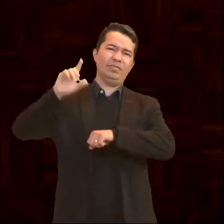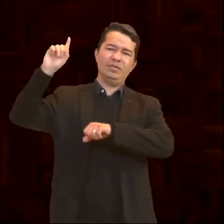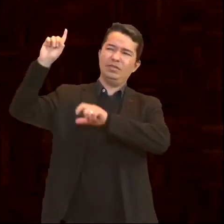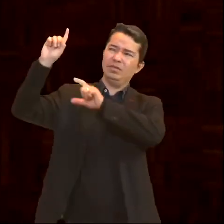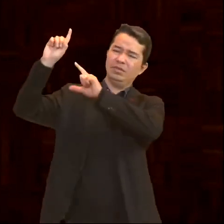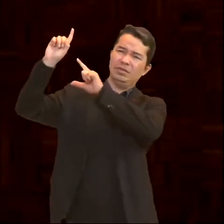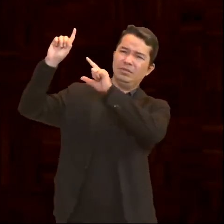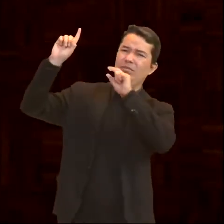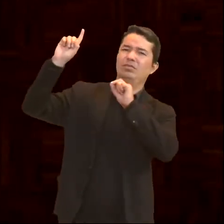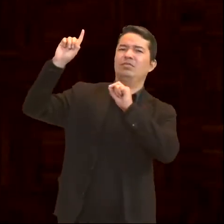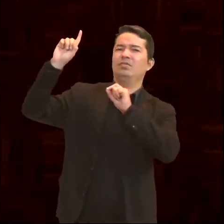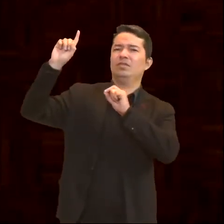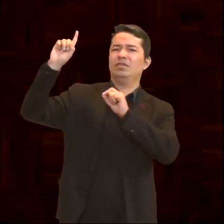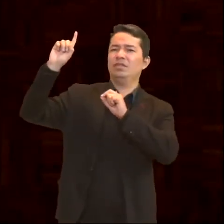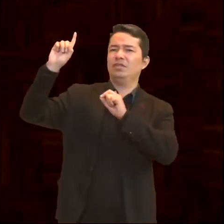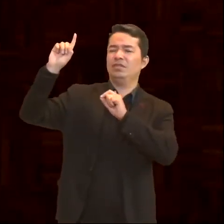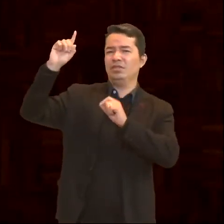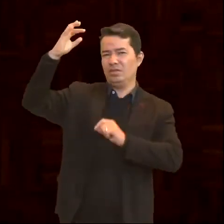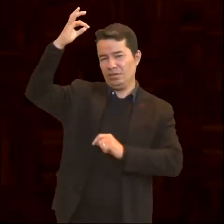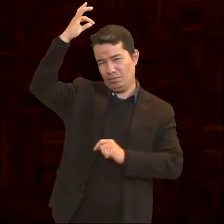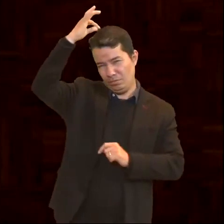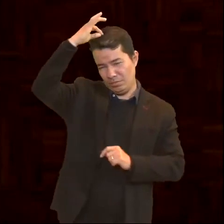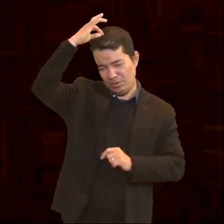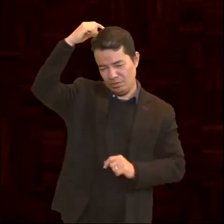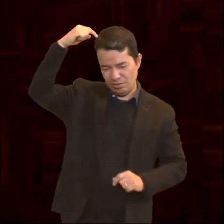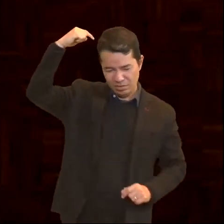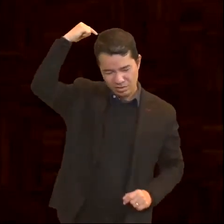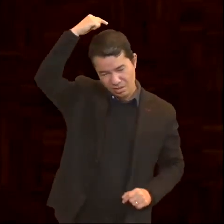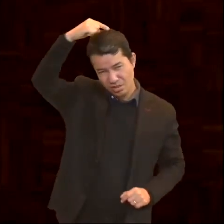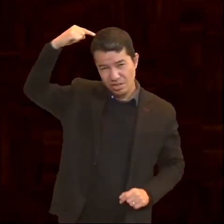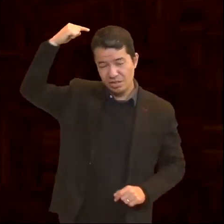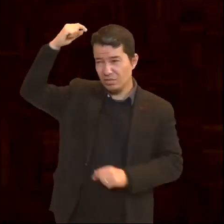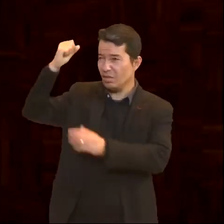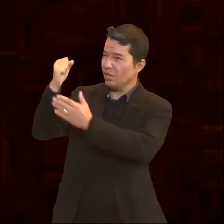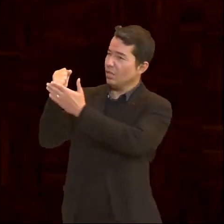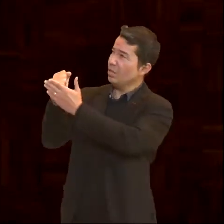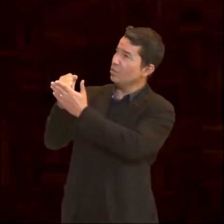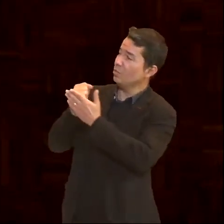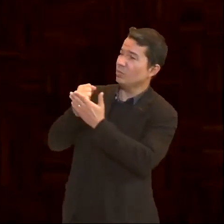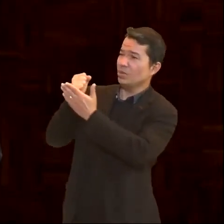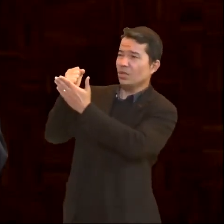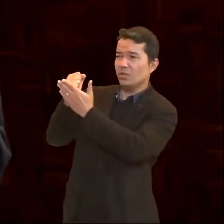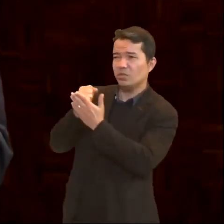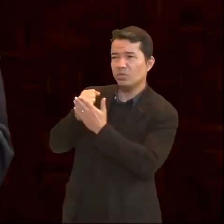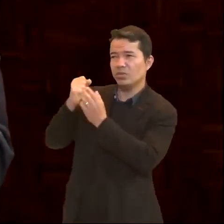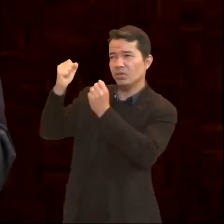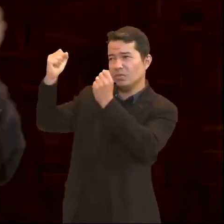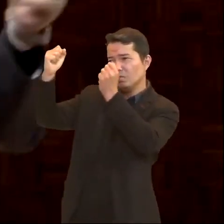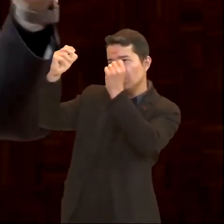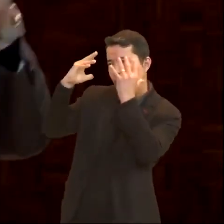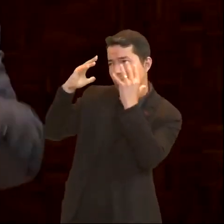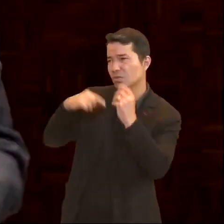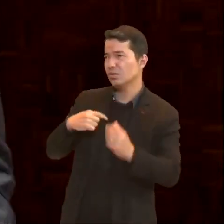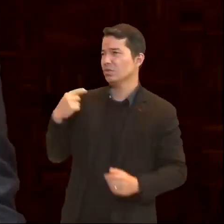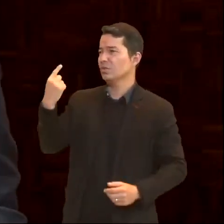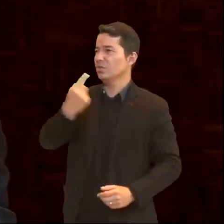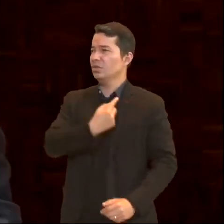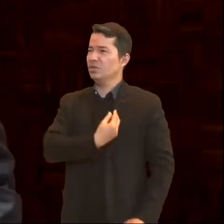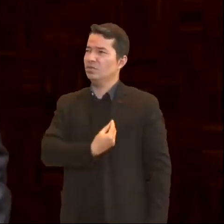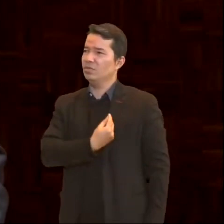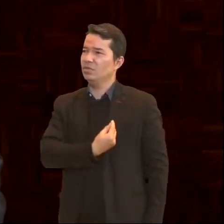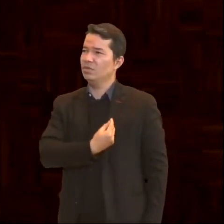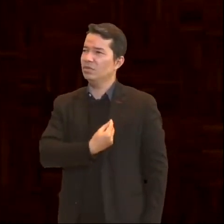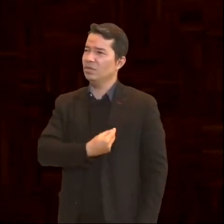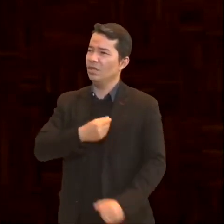libertador, o poder do Espírito Santo que nos ajuda a dar os passos de fé, não pode vir sobre a